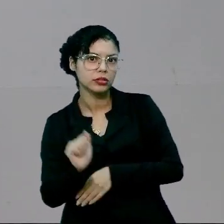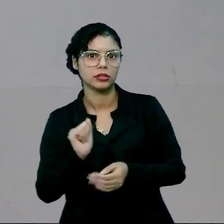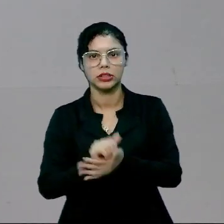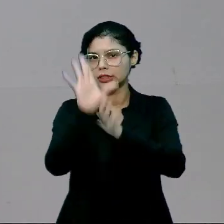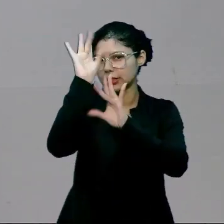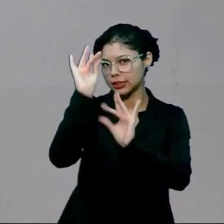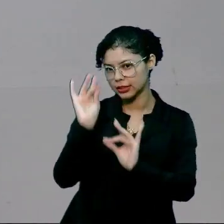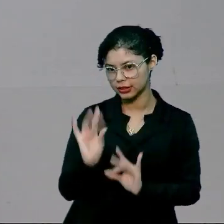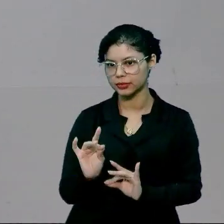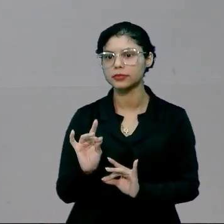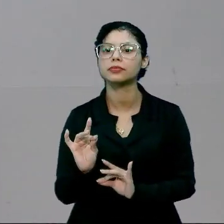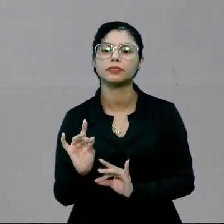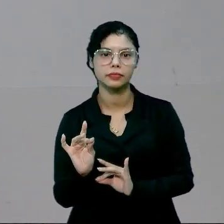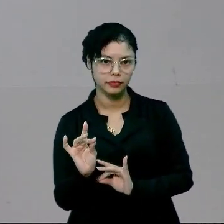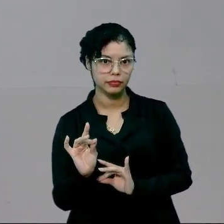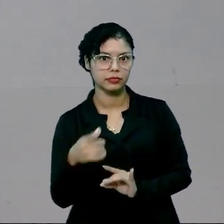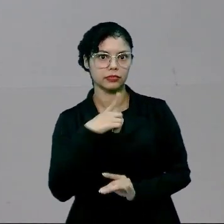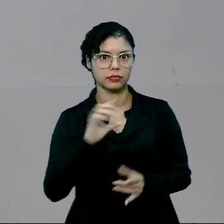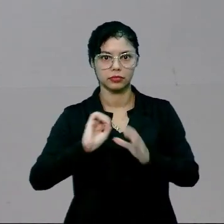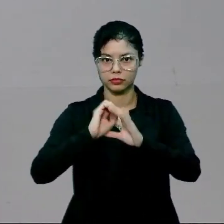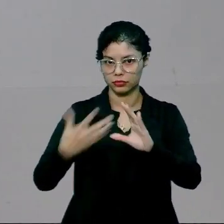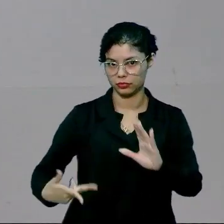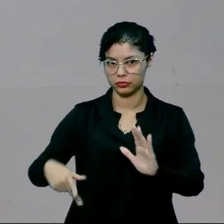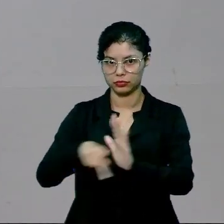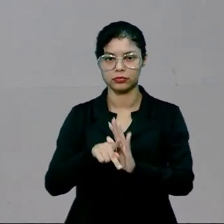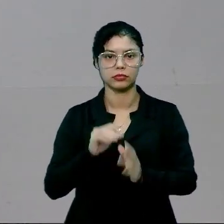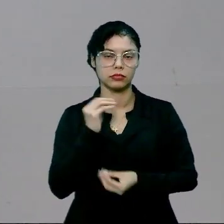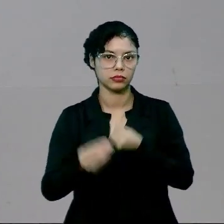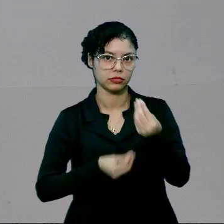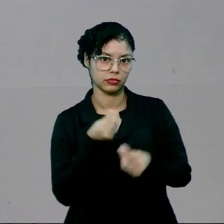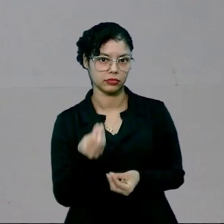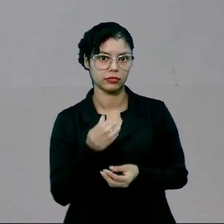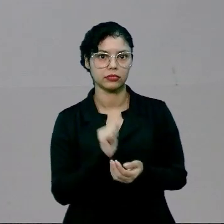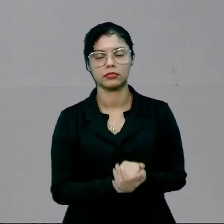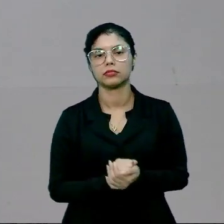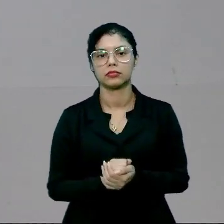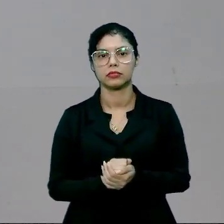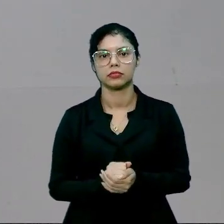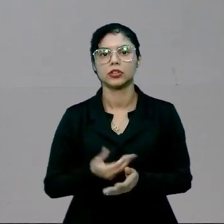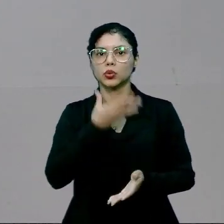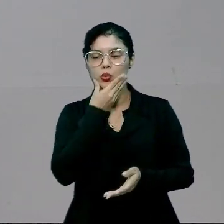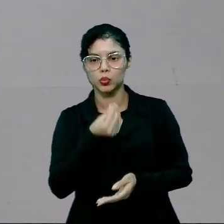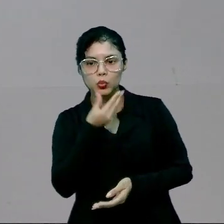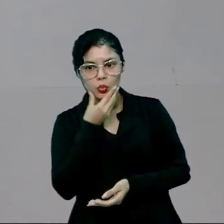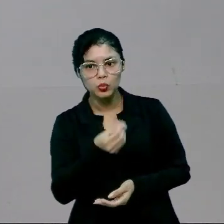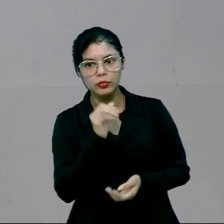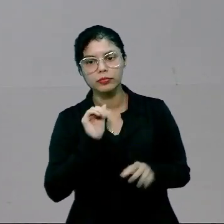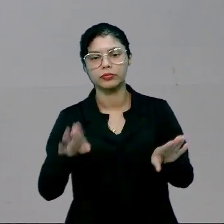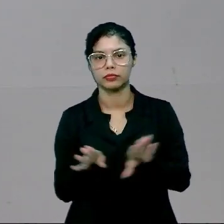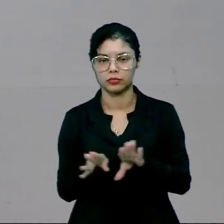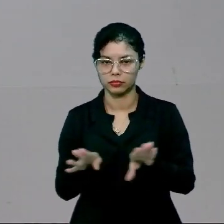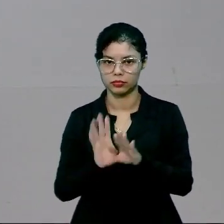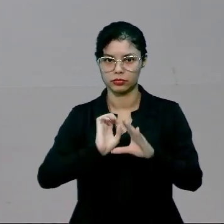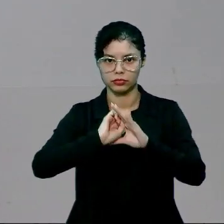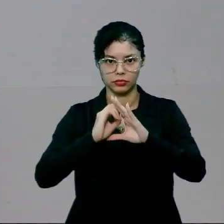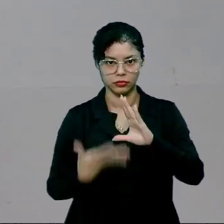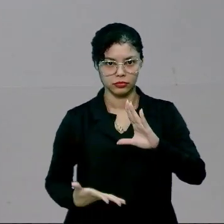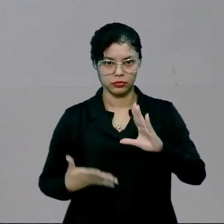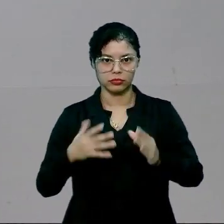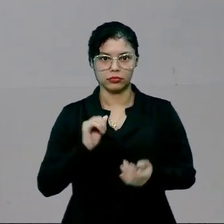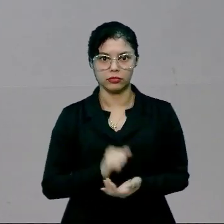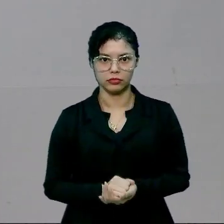mais detalhada. Eu tenho características como animalização do homem, eu tenho características